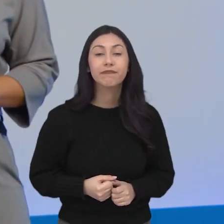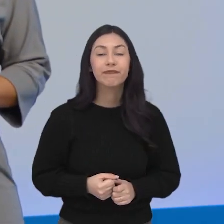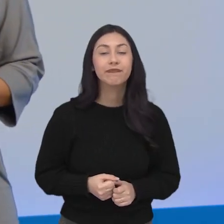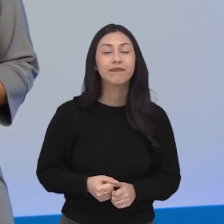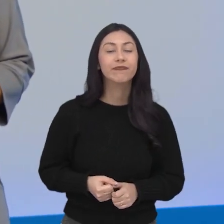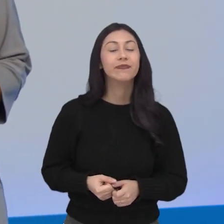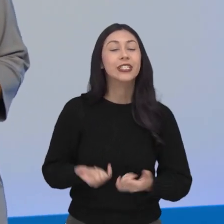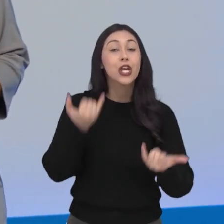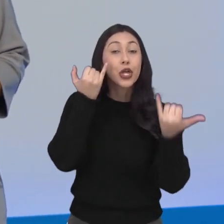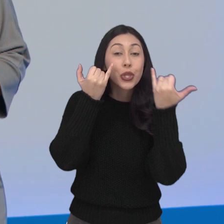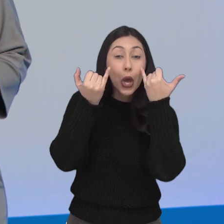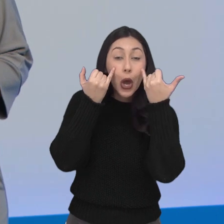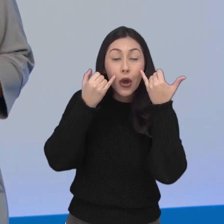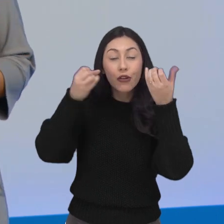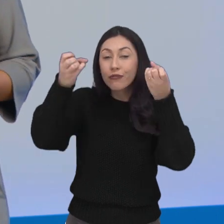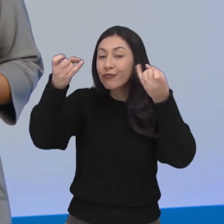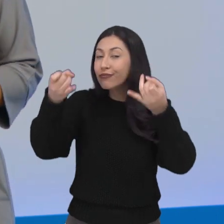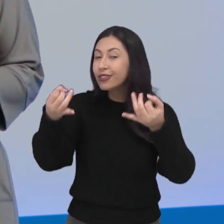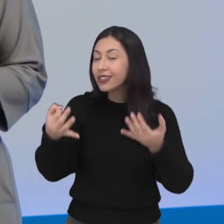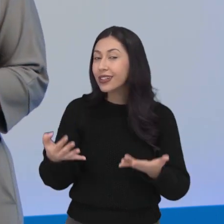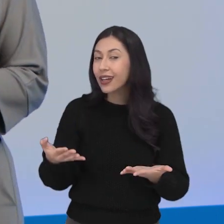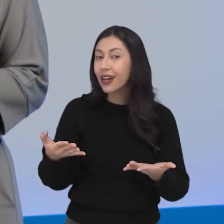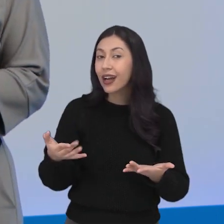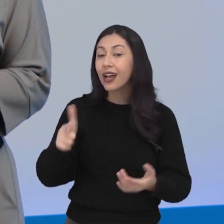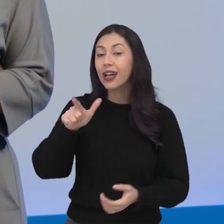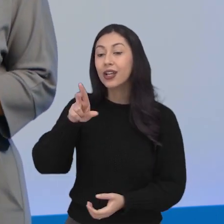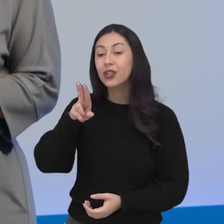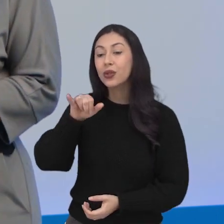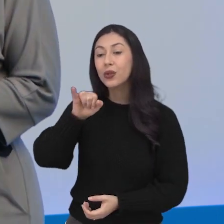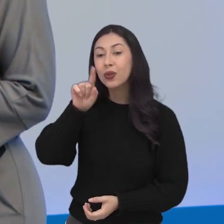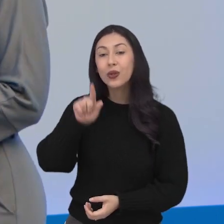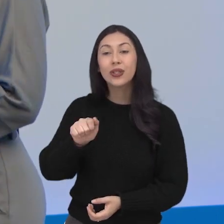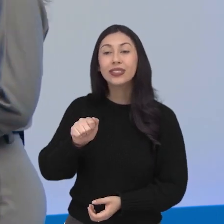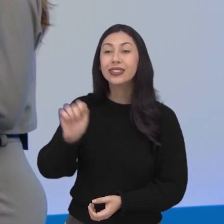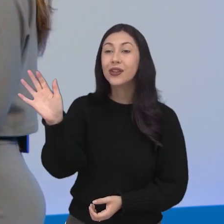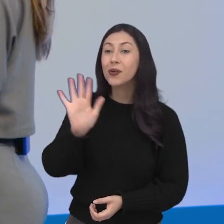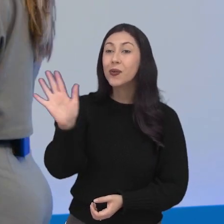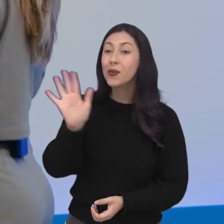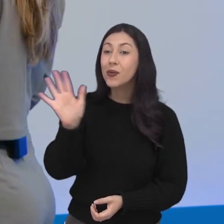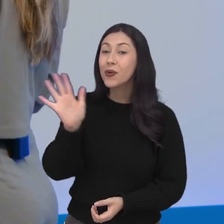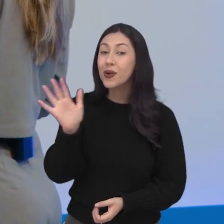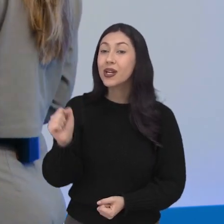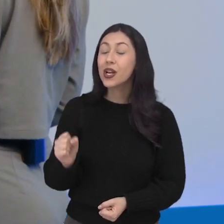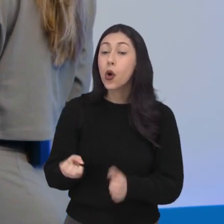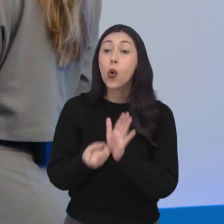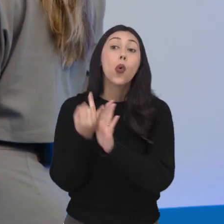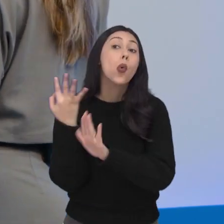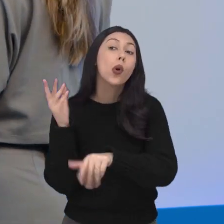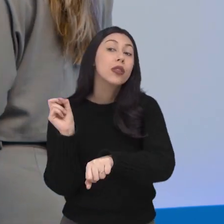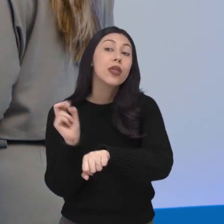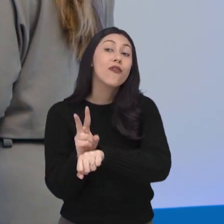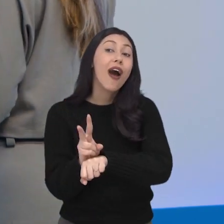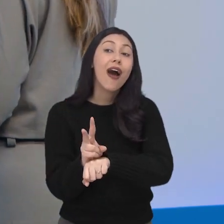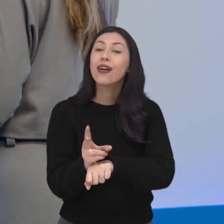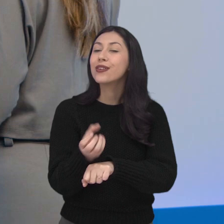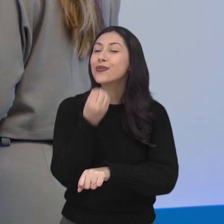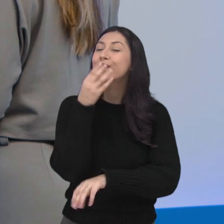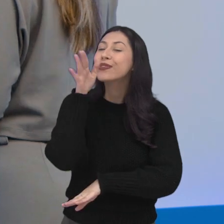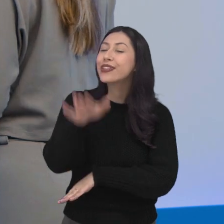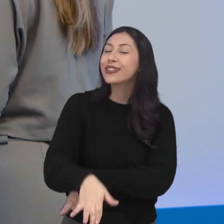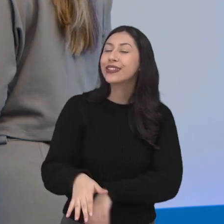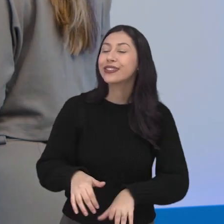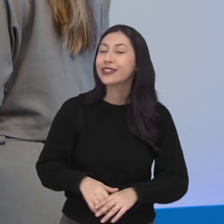E quem vai trazer todos os detalhes dessa oportunidade para a gente é a Luísa Minas. Oi, Luísa, são quantas vagas para a nossa região? Boa